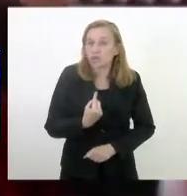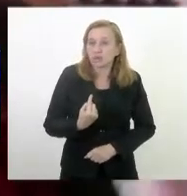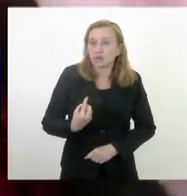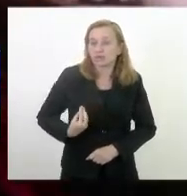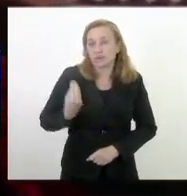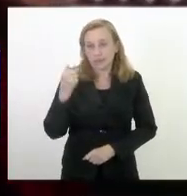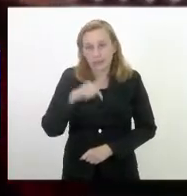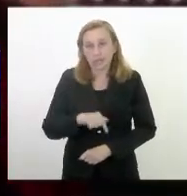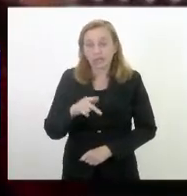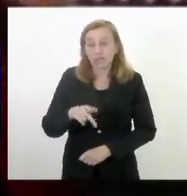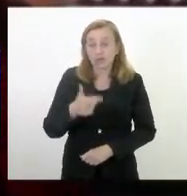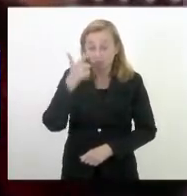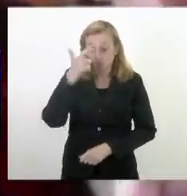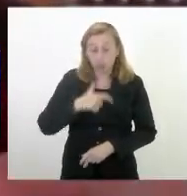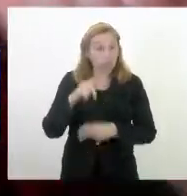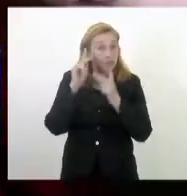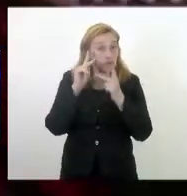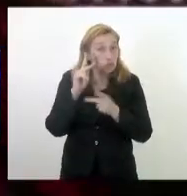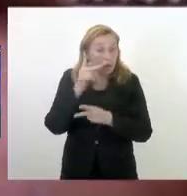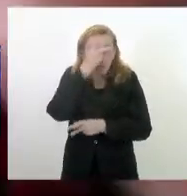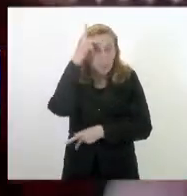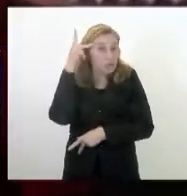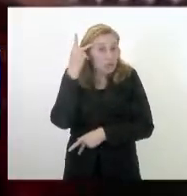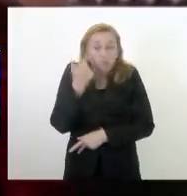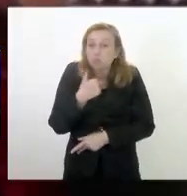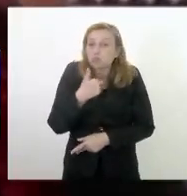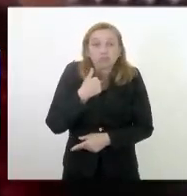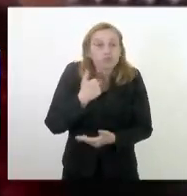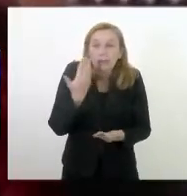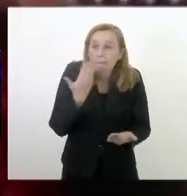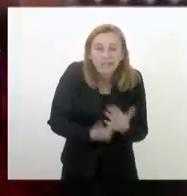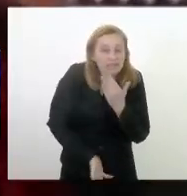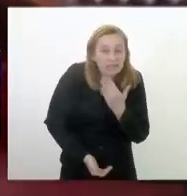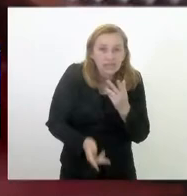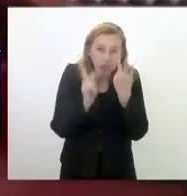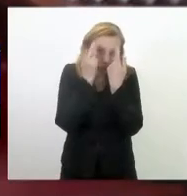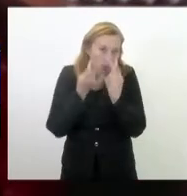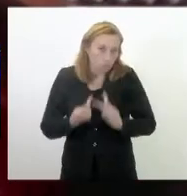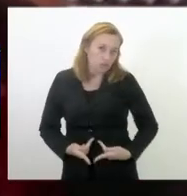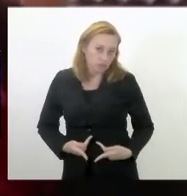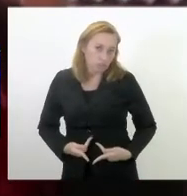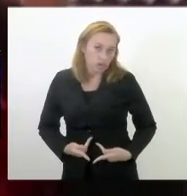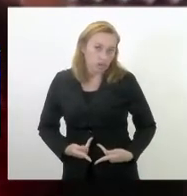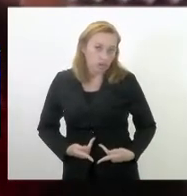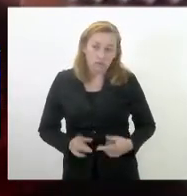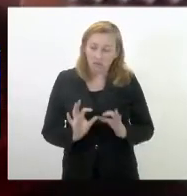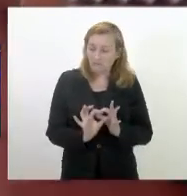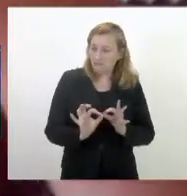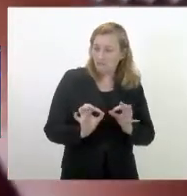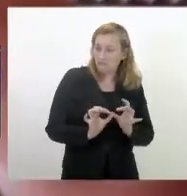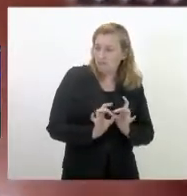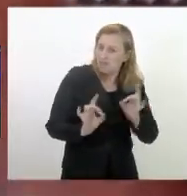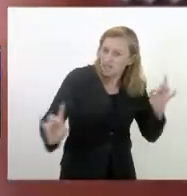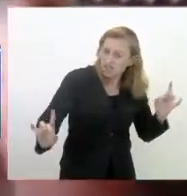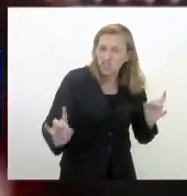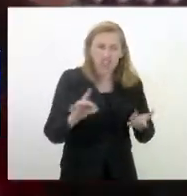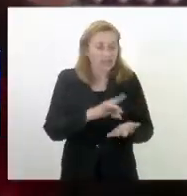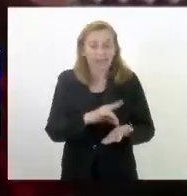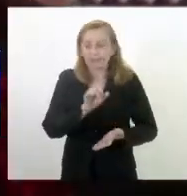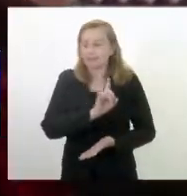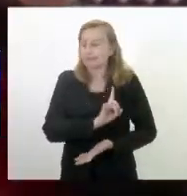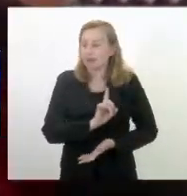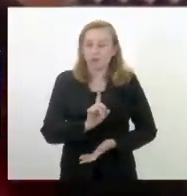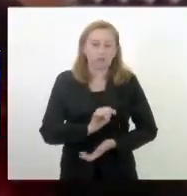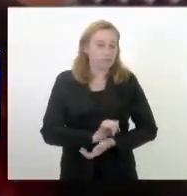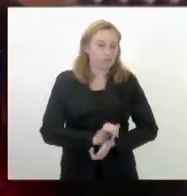somos também pessoas que não deveríamos perder a nossa humanidade e nem nos distanciar da realidade, claro, né,